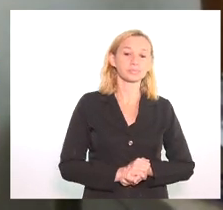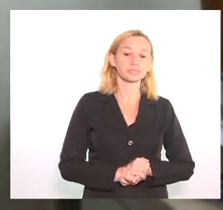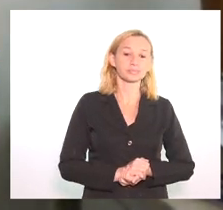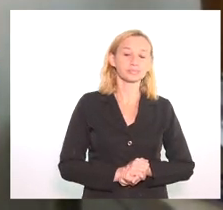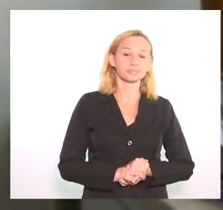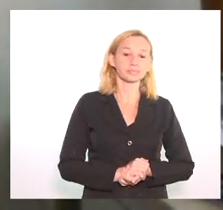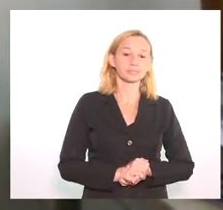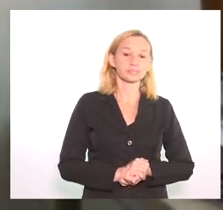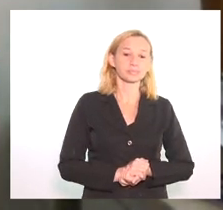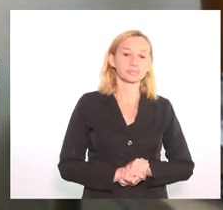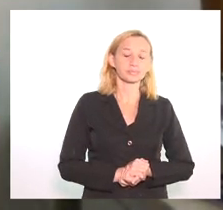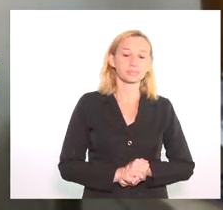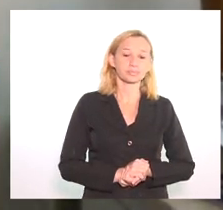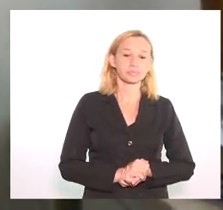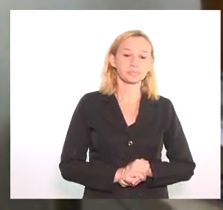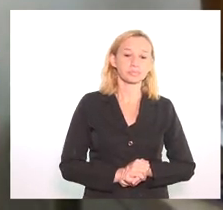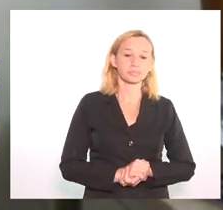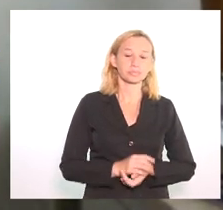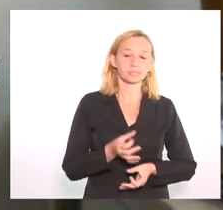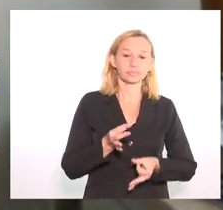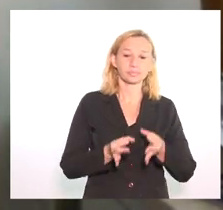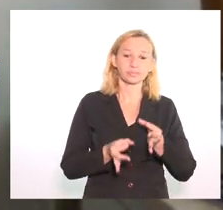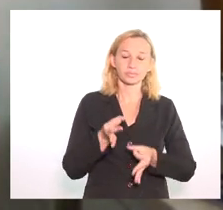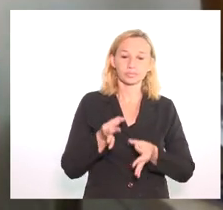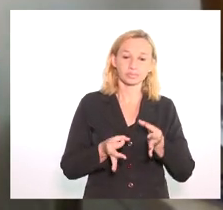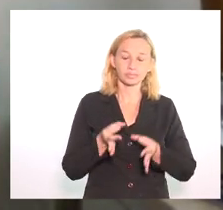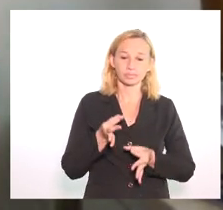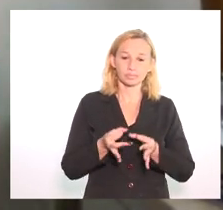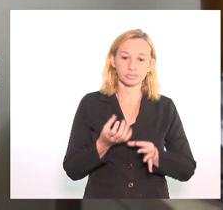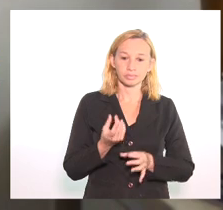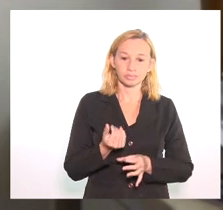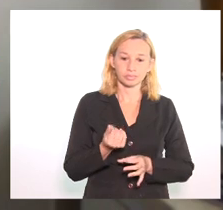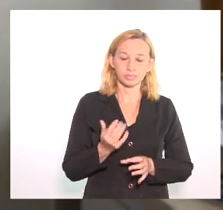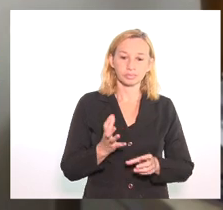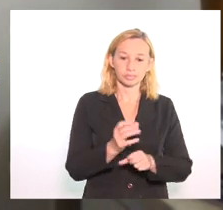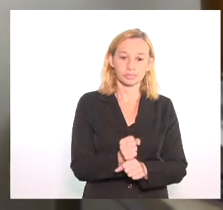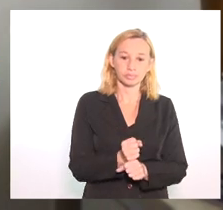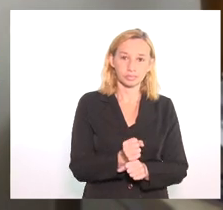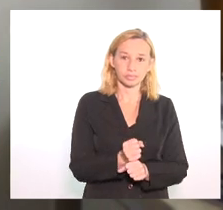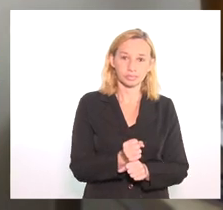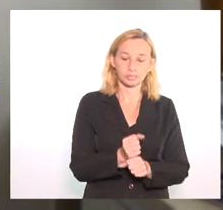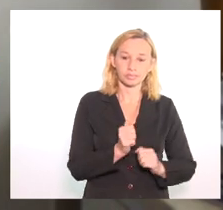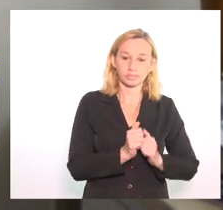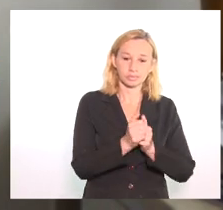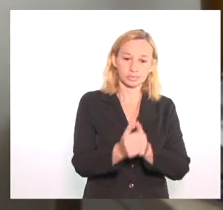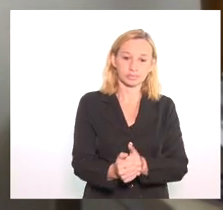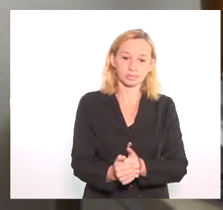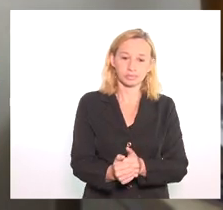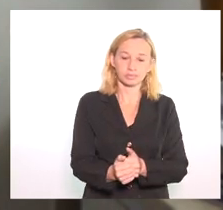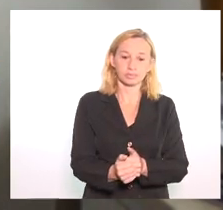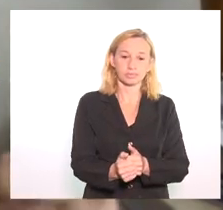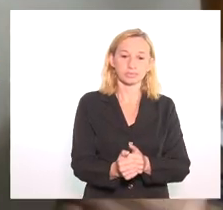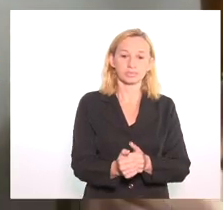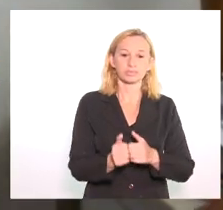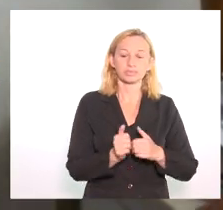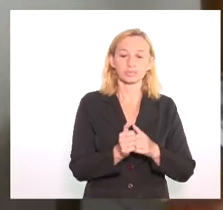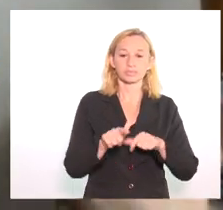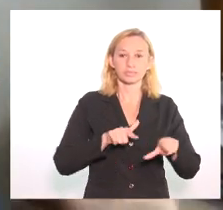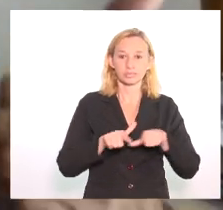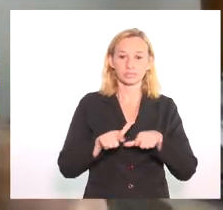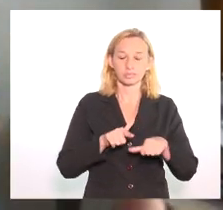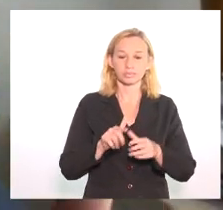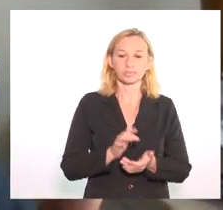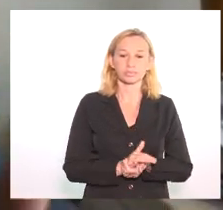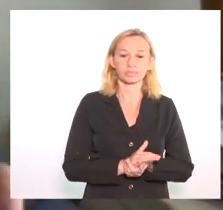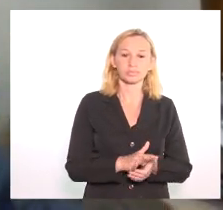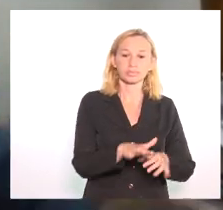o Tribunal de Contas para nos fornecer também uma assessoria técnica e acompanhar todos os trabalhos. Então, seria na